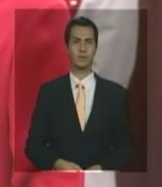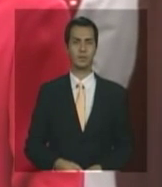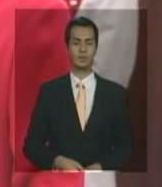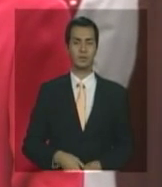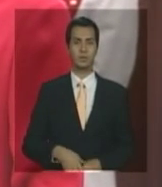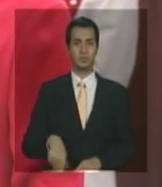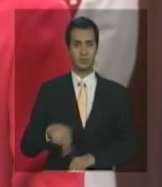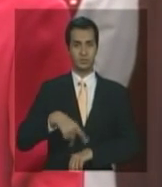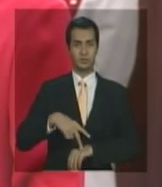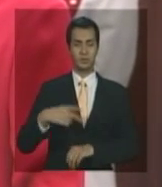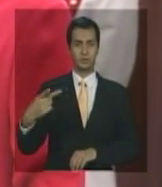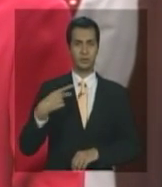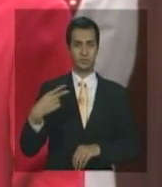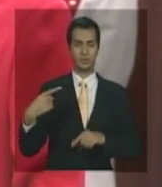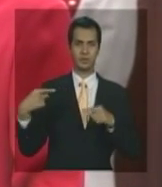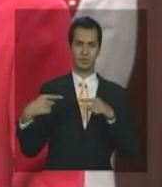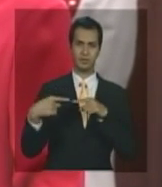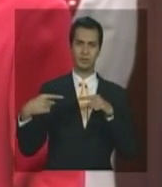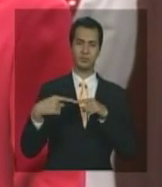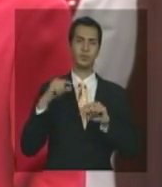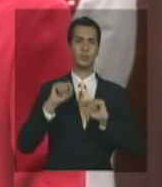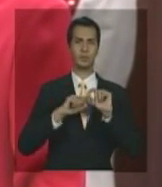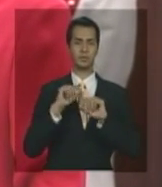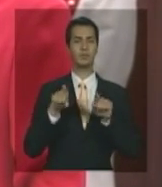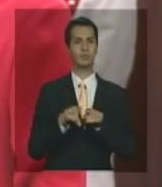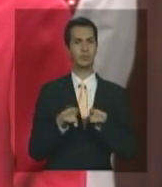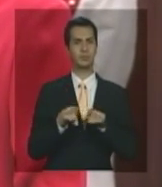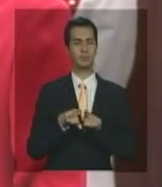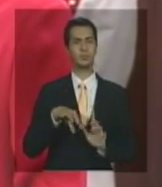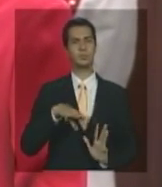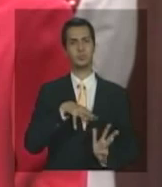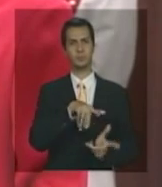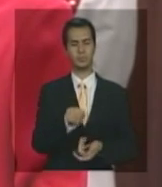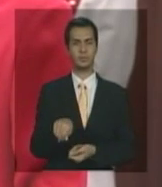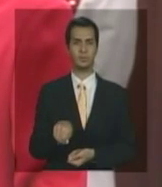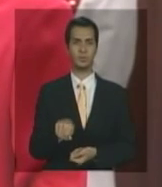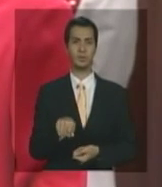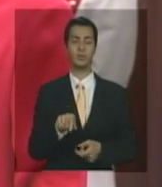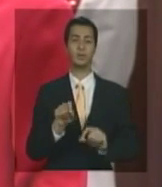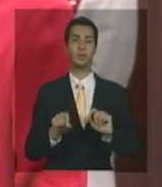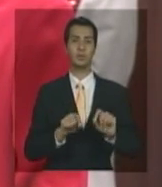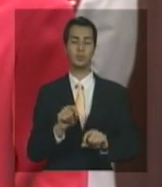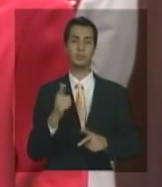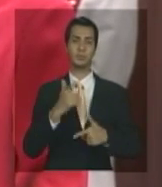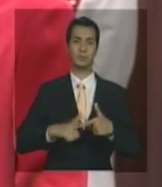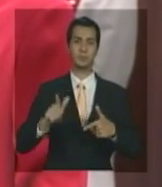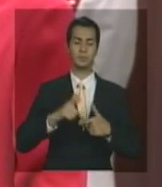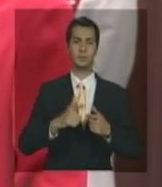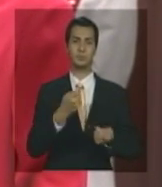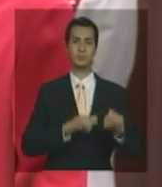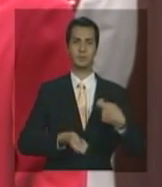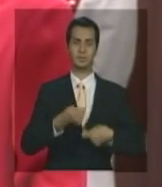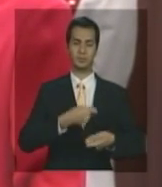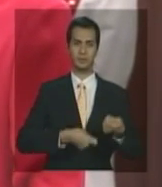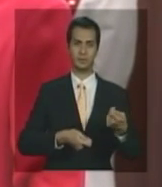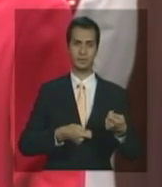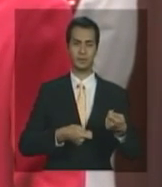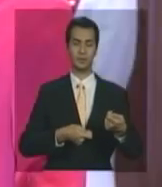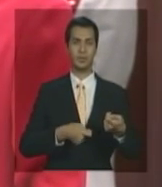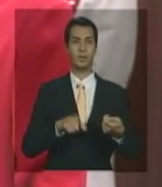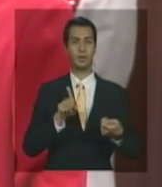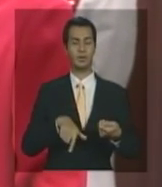se manifestam no plano global. A atual crise econômica acentuou a crise de